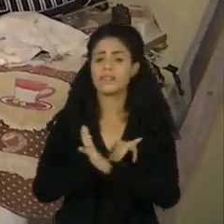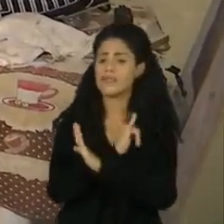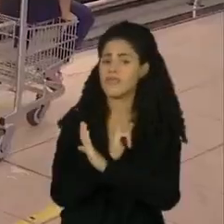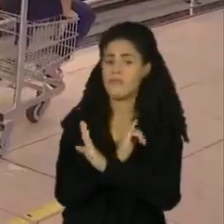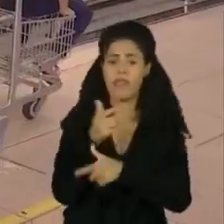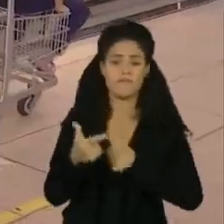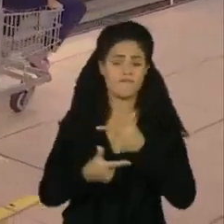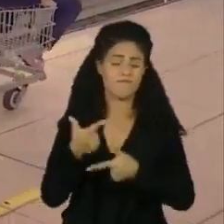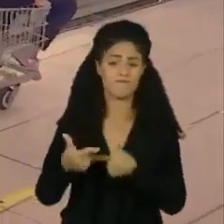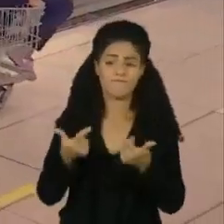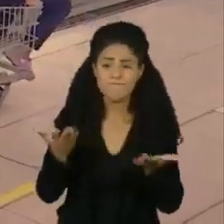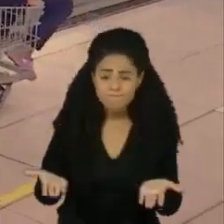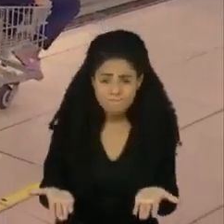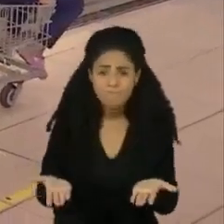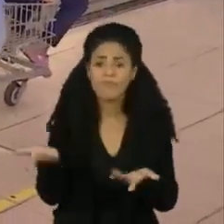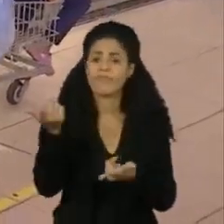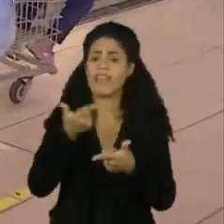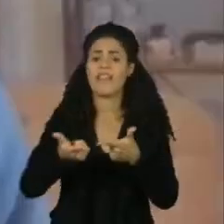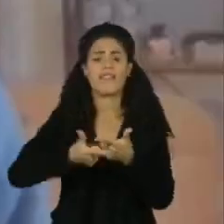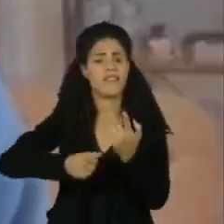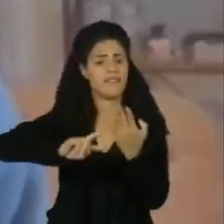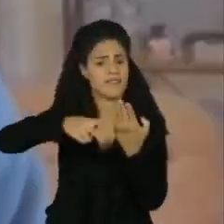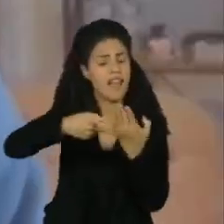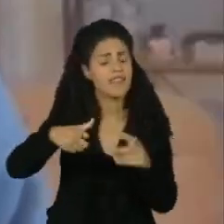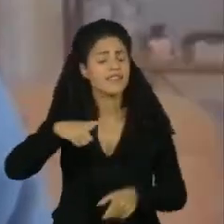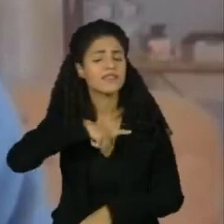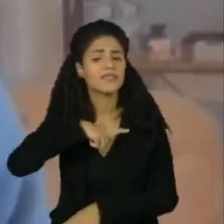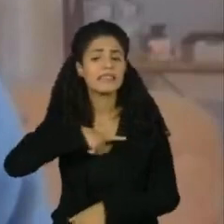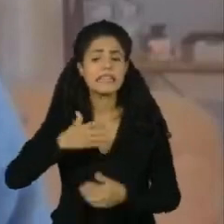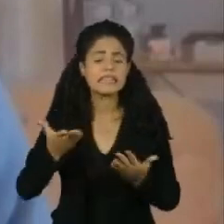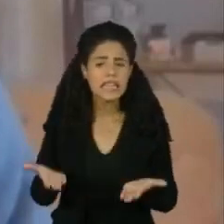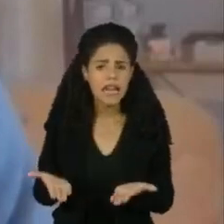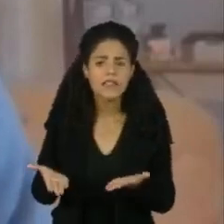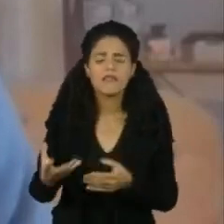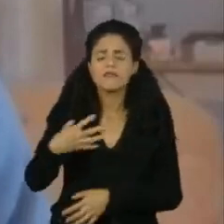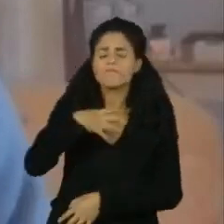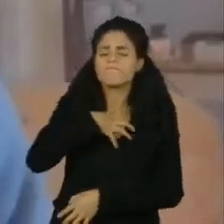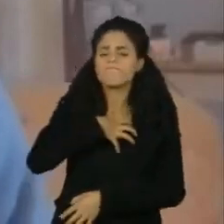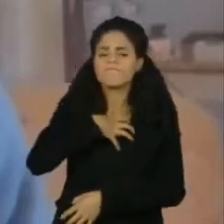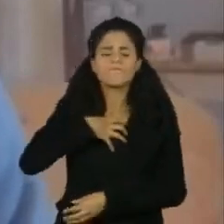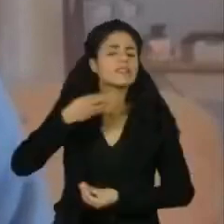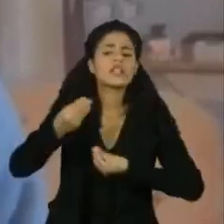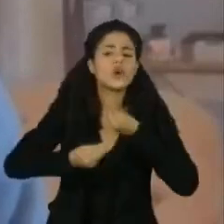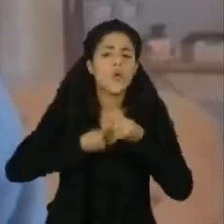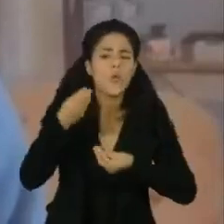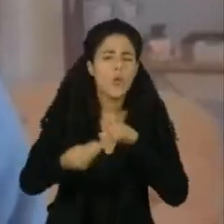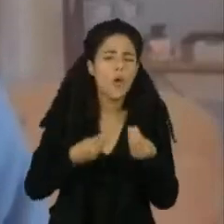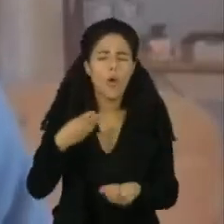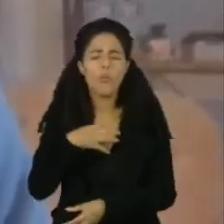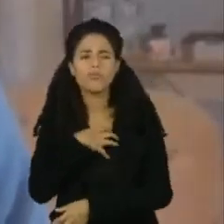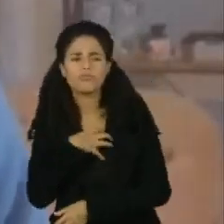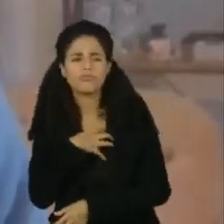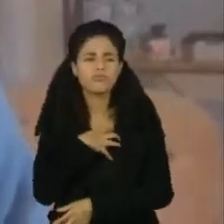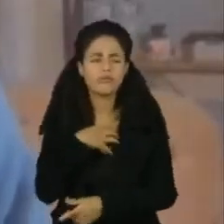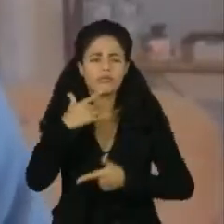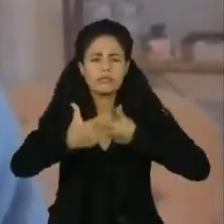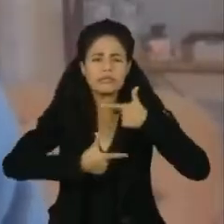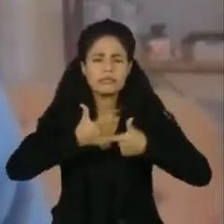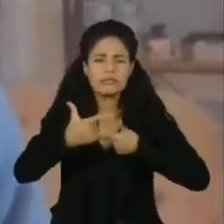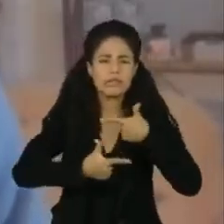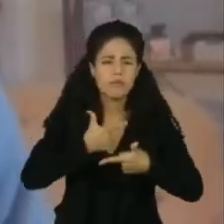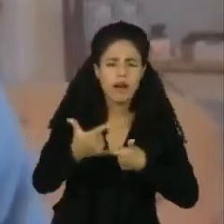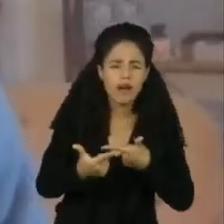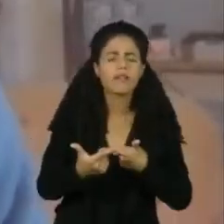privilégio no Brasil. E as consequências disso vêm. Se não houver uma estratégia de reinserção dessas pessoas para